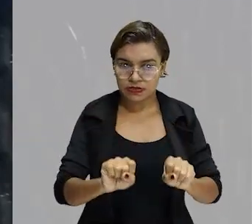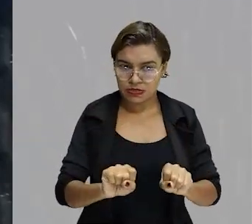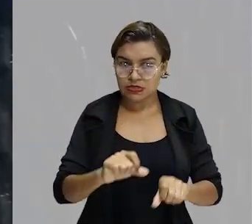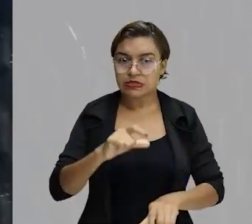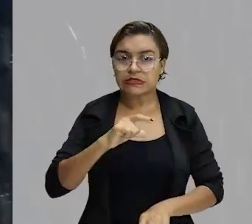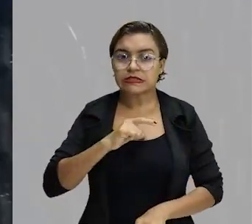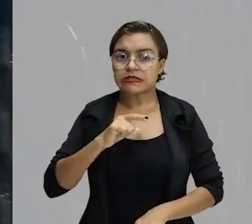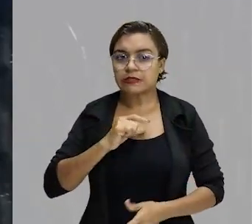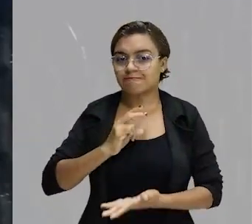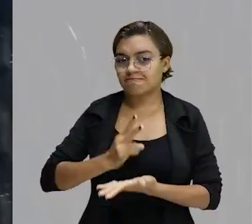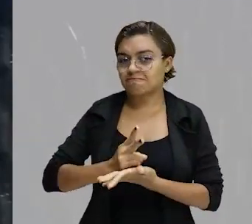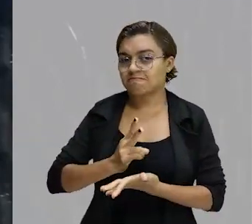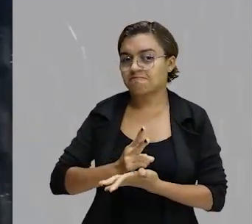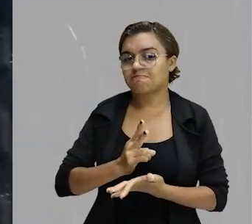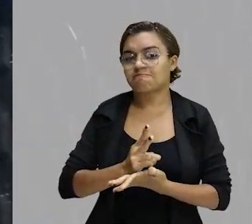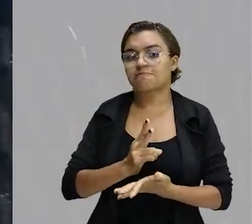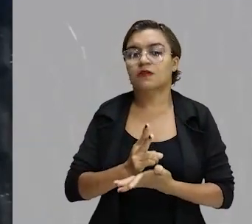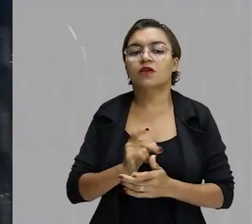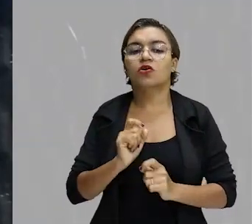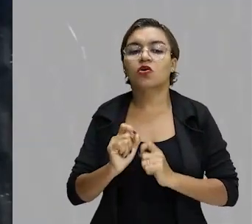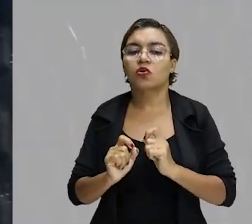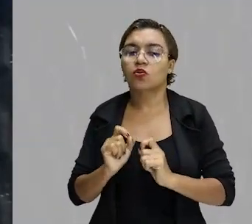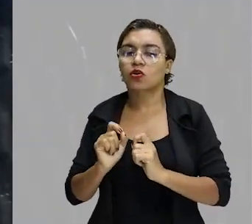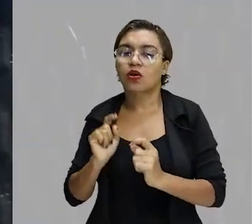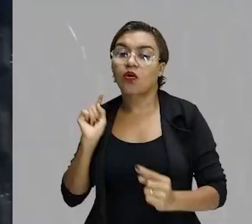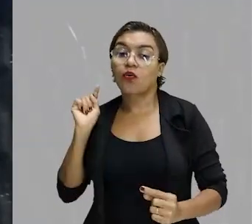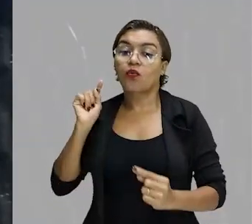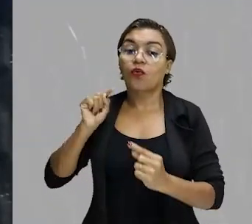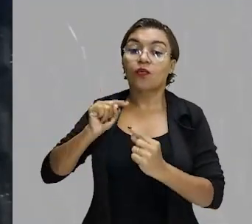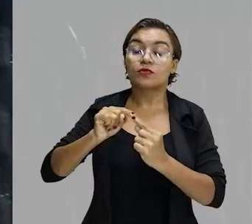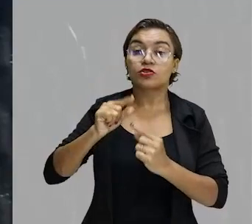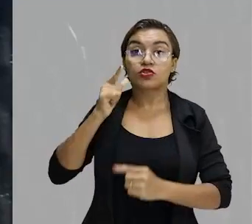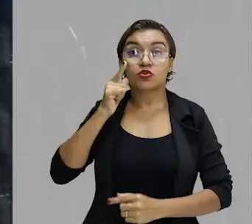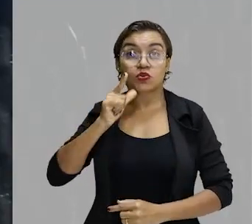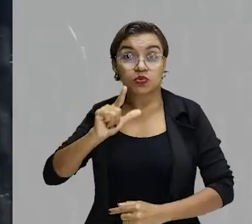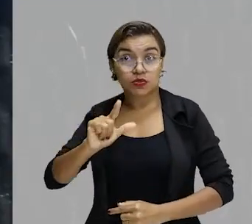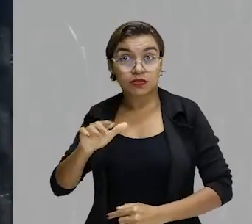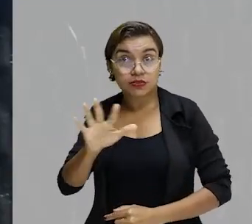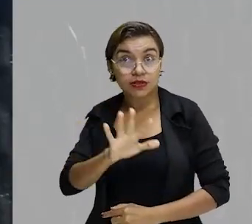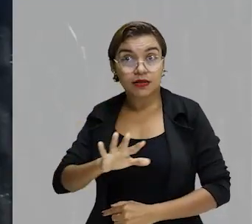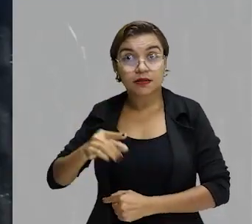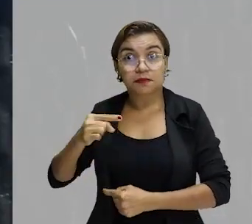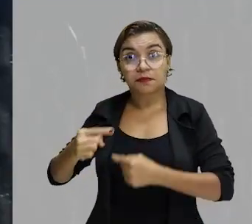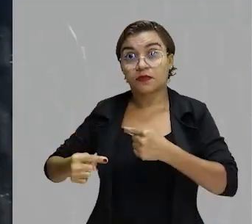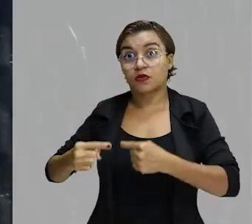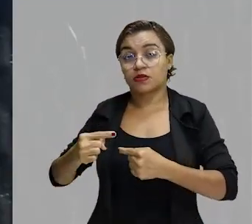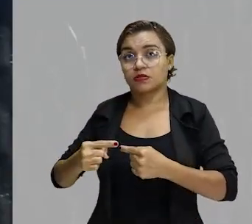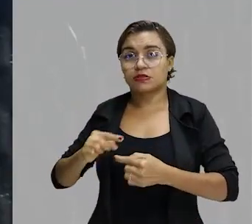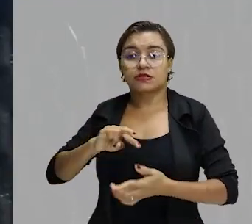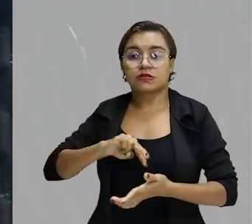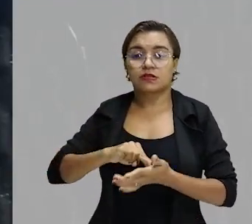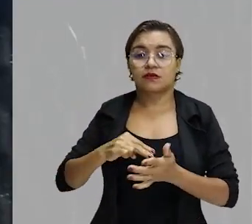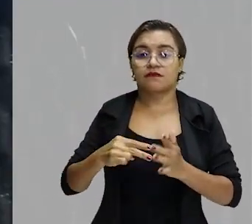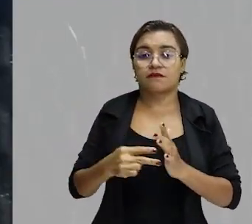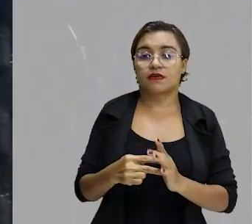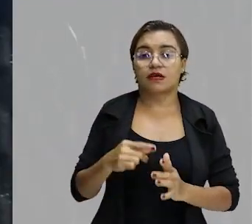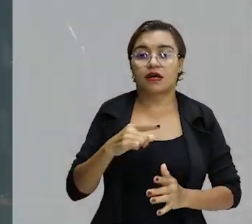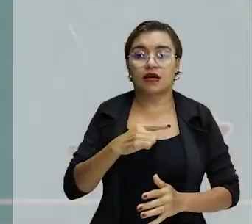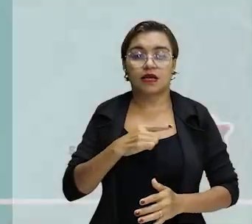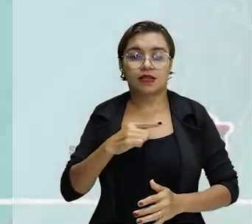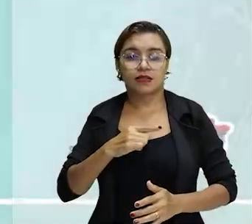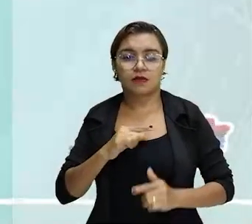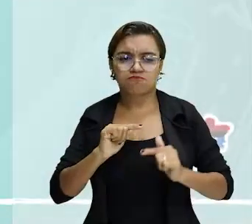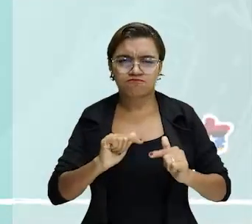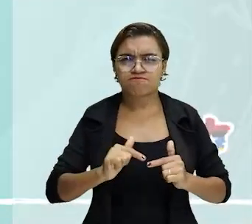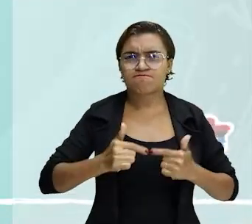maneira contínua, atuam para alcançar seus objetivos políticos. O que significa haver uma